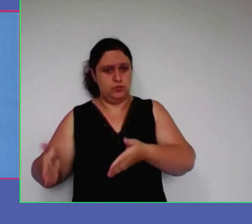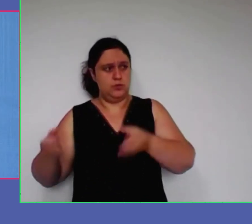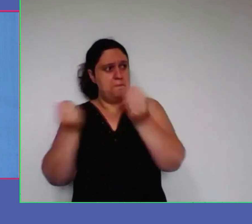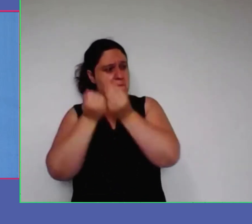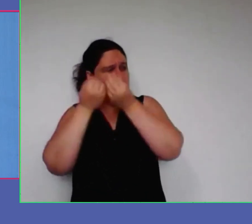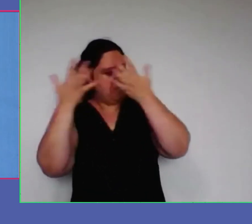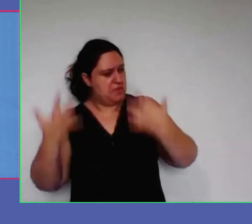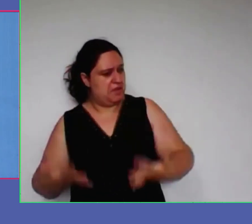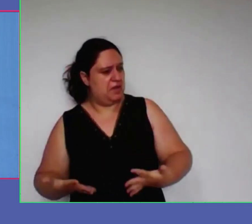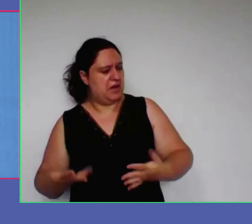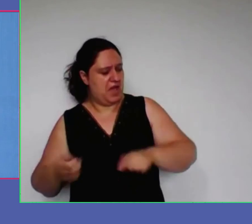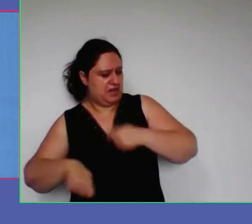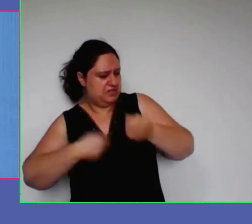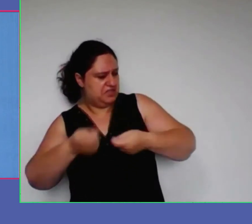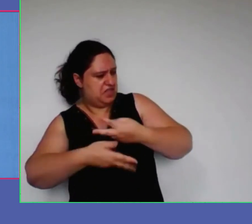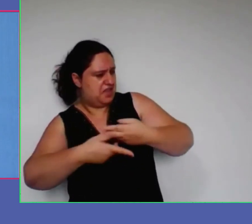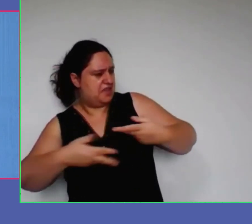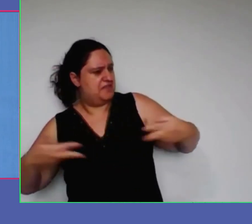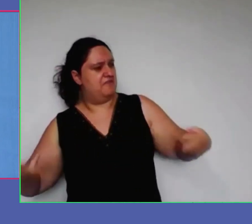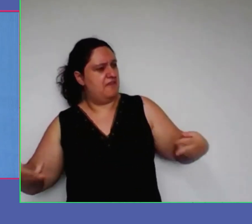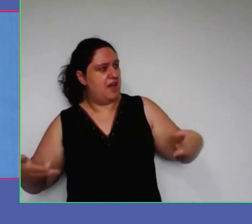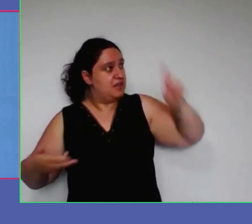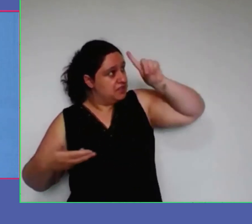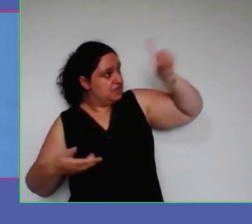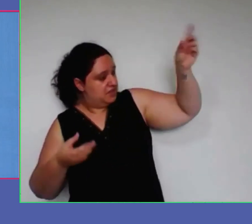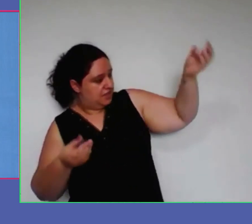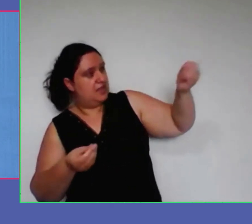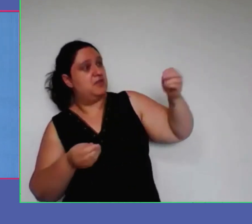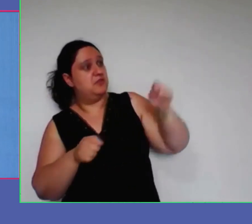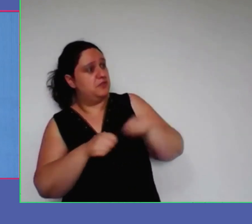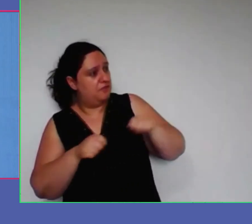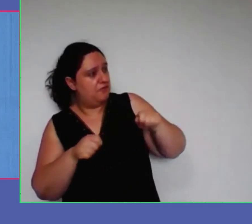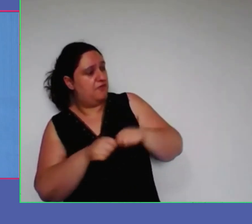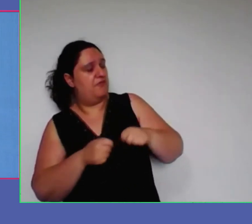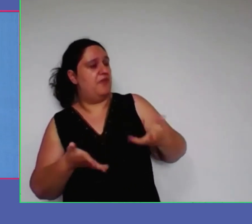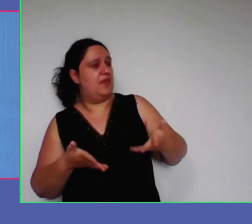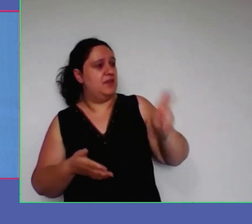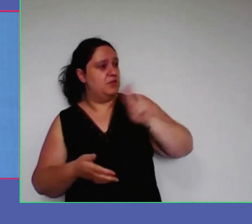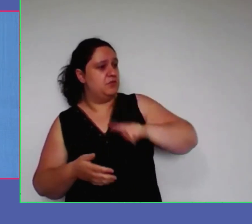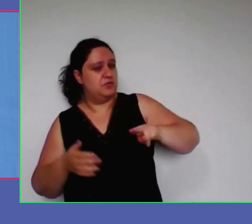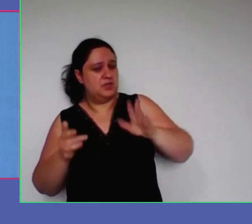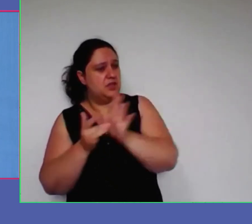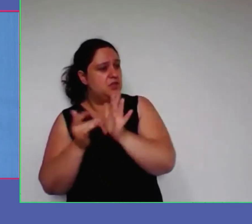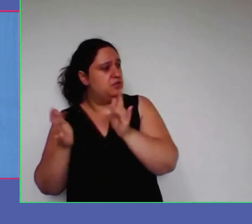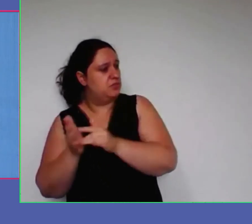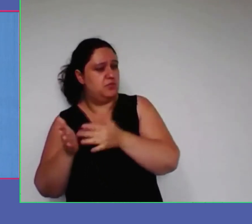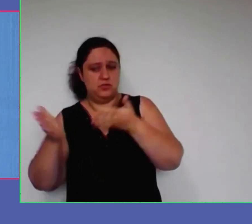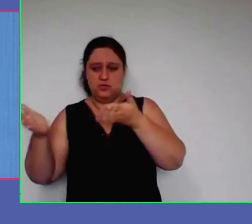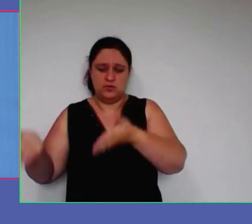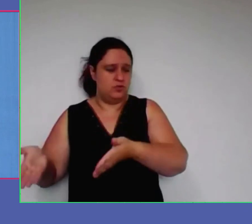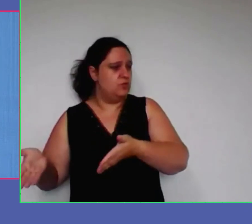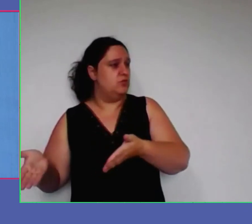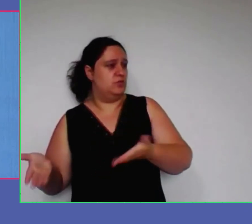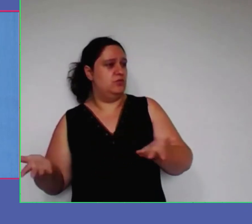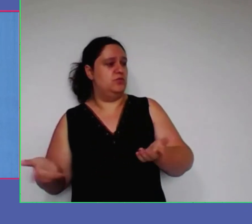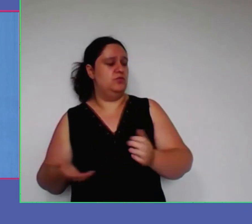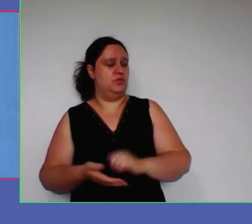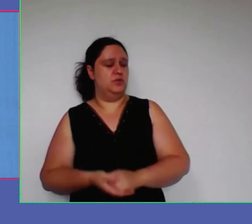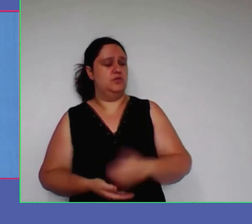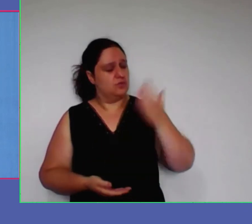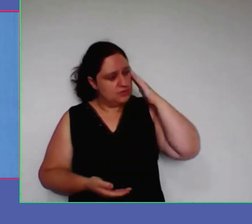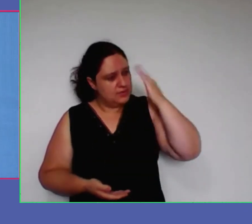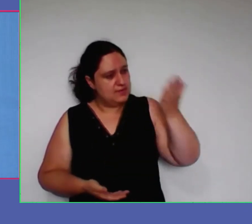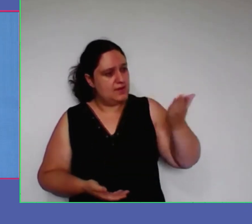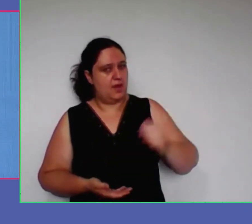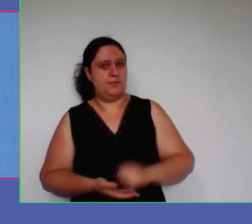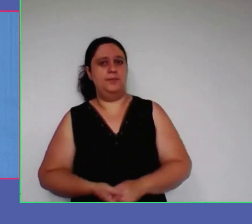os quais o próprio Deus realizou por intermédio dele entre vós, como vós mesmos sabeis. Sendo